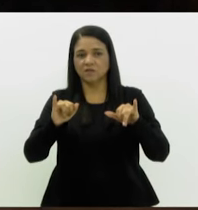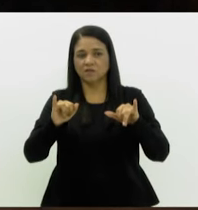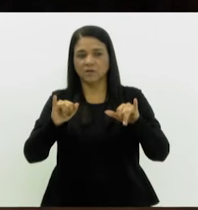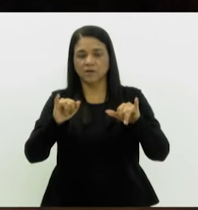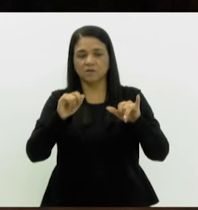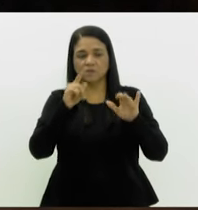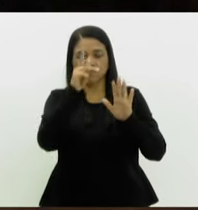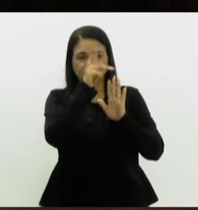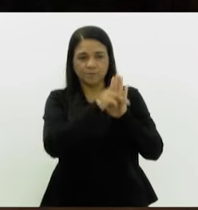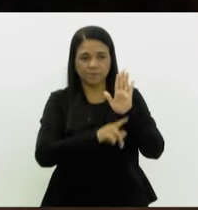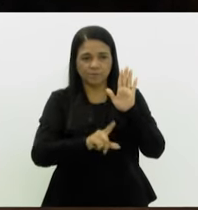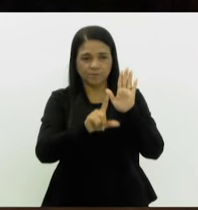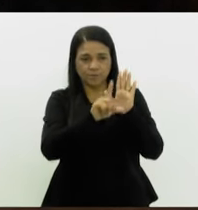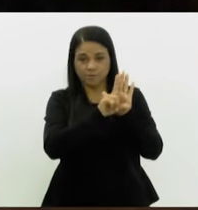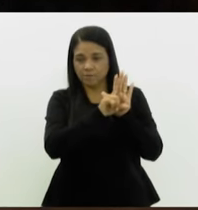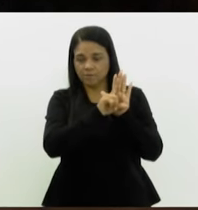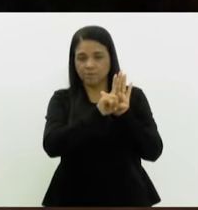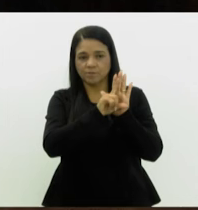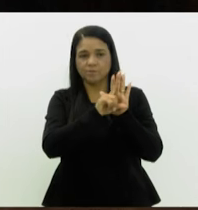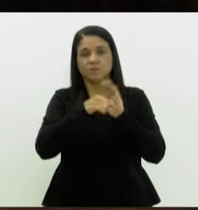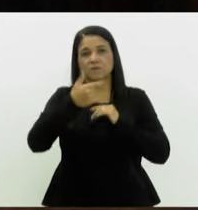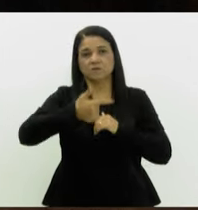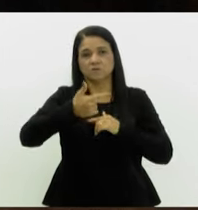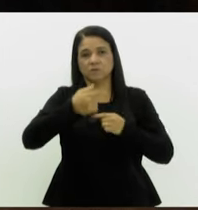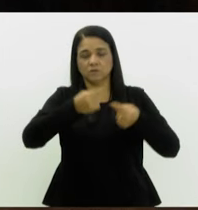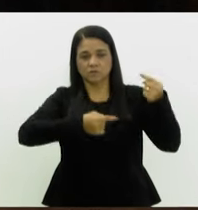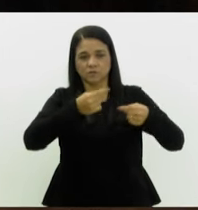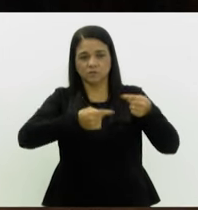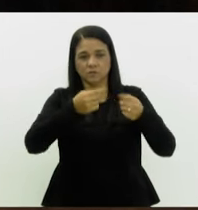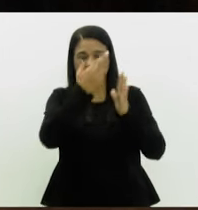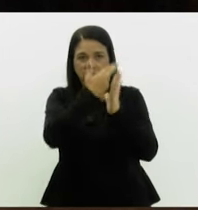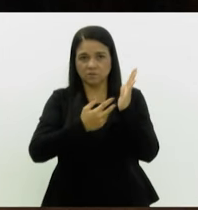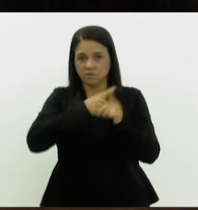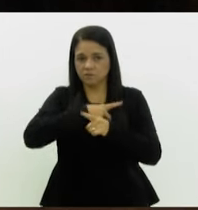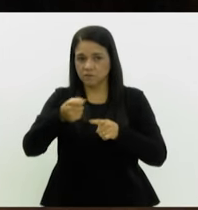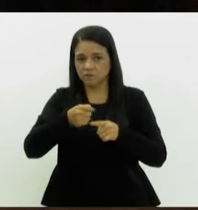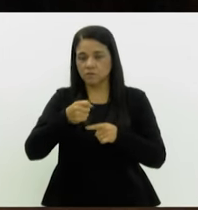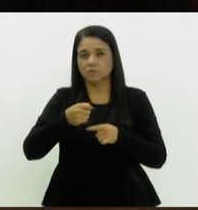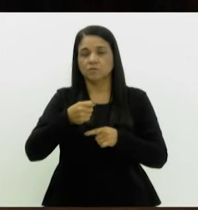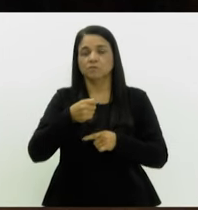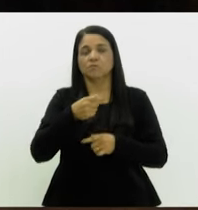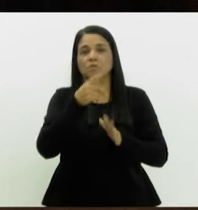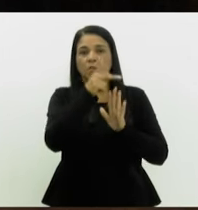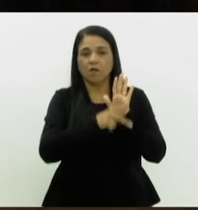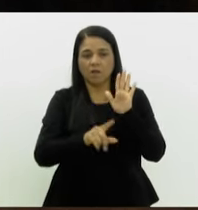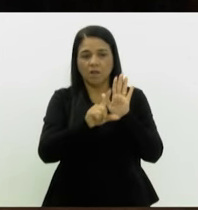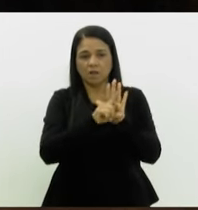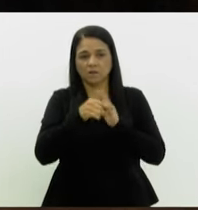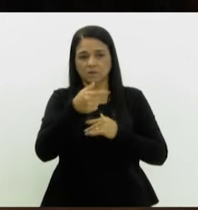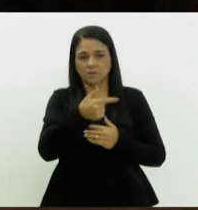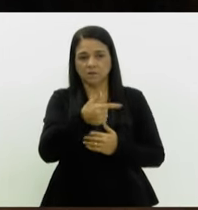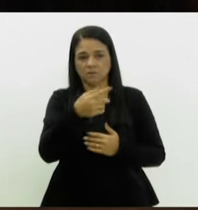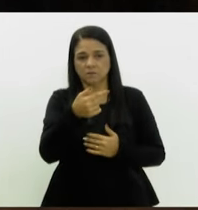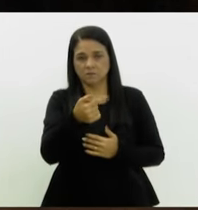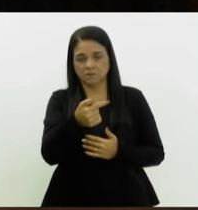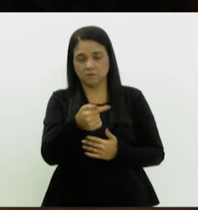Em tramitação ordinária, em segunda discussão, redação do vencido. Projeto de lei número